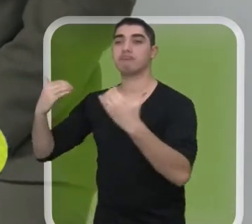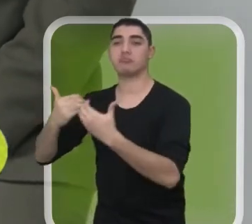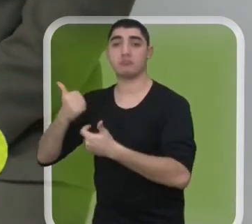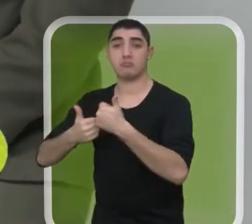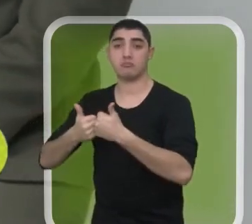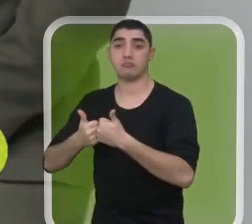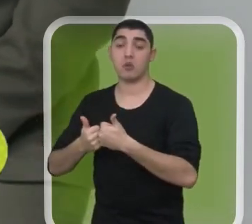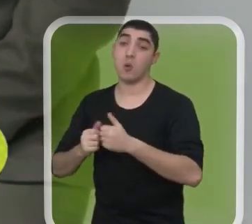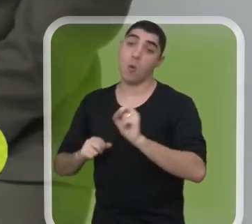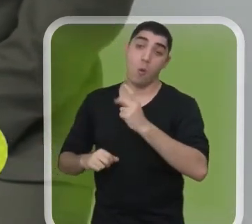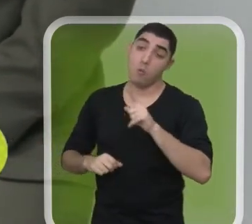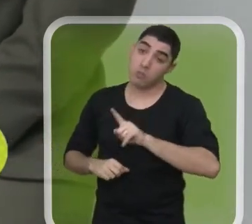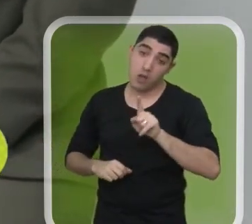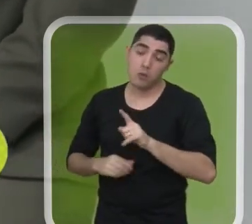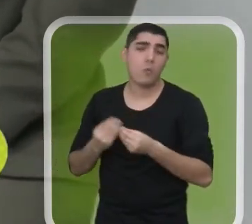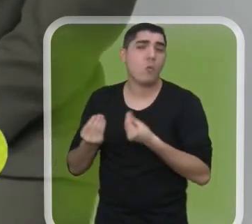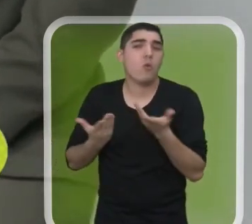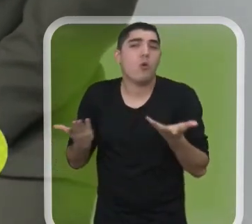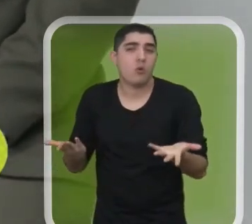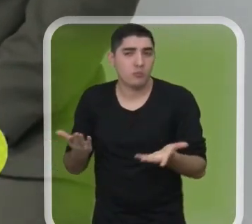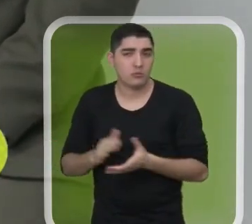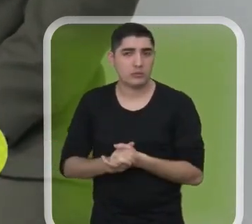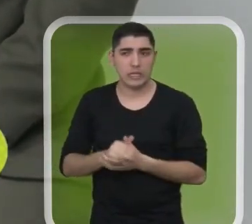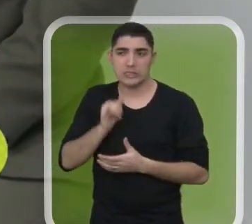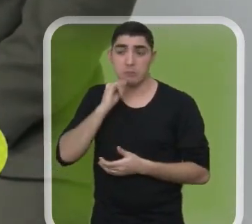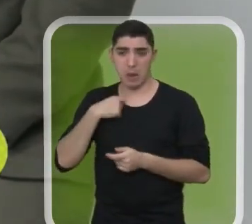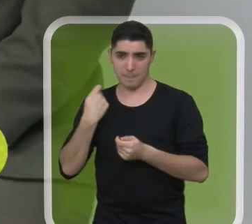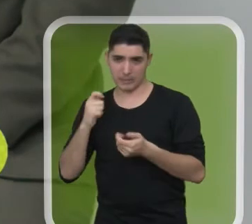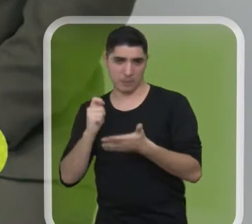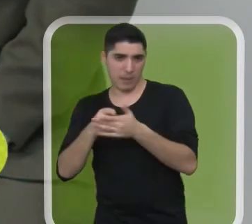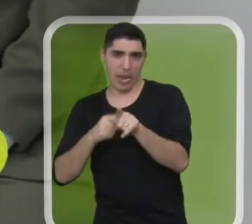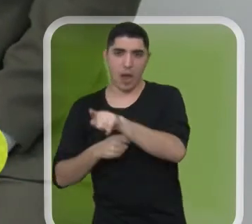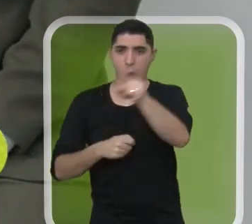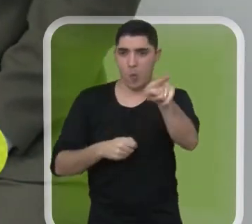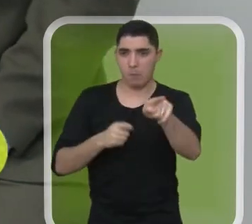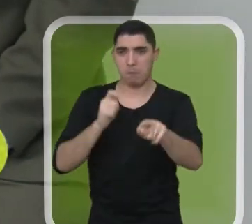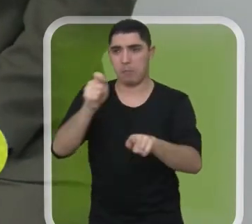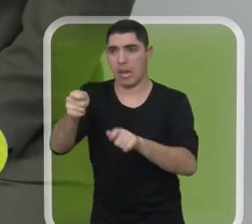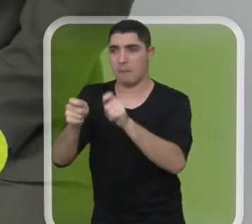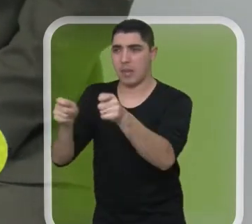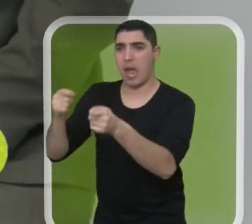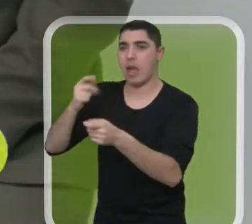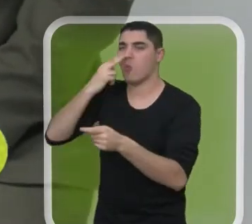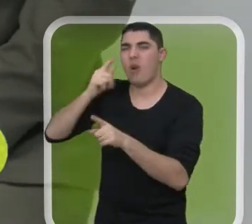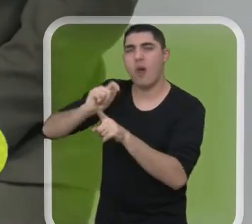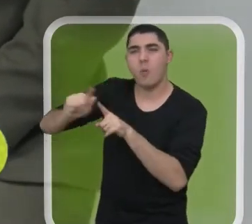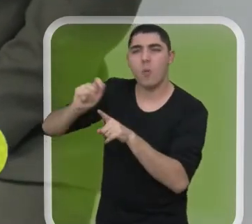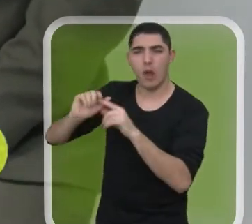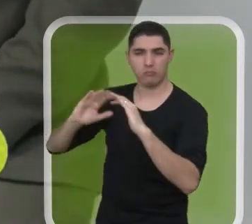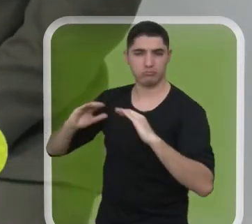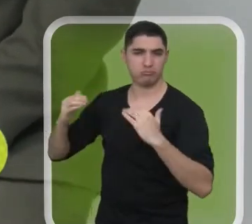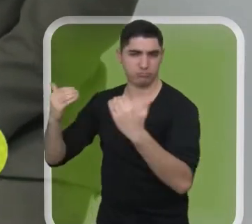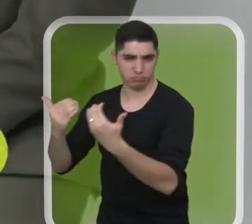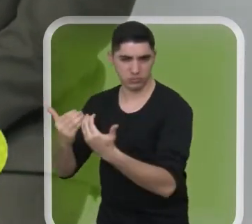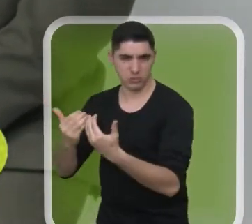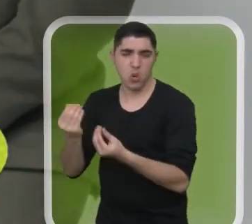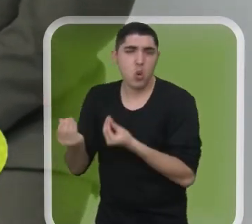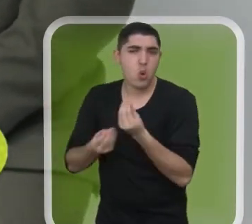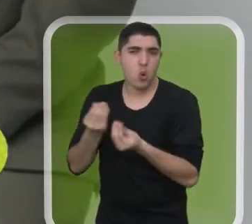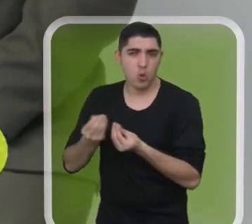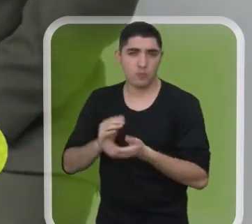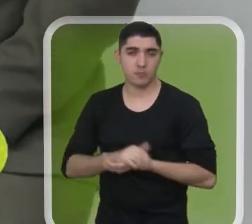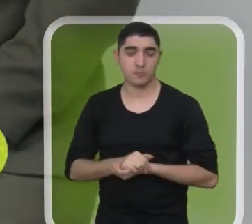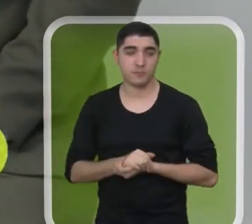para o jogo. Como é que fica essa história? Você tem alguma informação, alguma ideia para passar para a gente? Ou é muito cru isso?